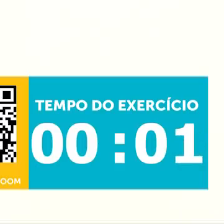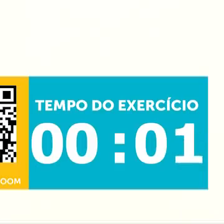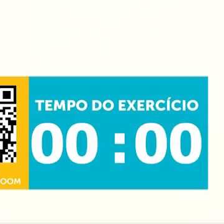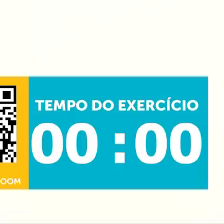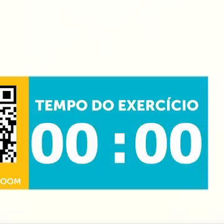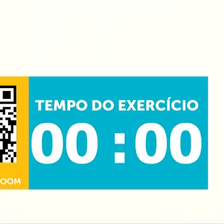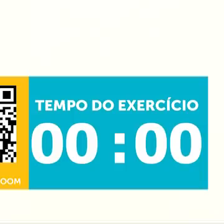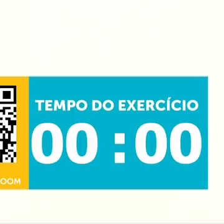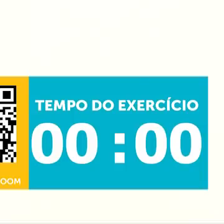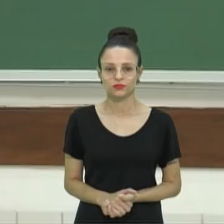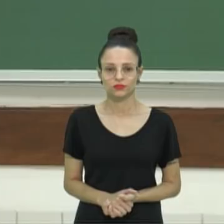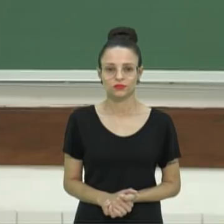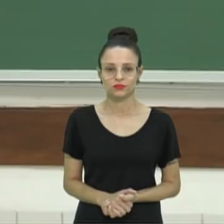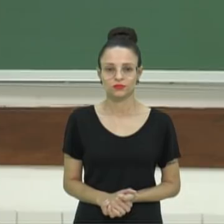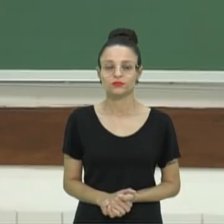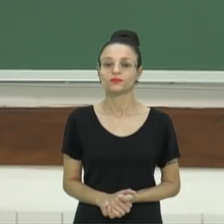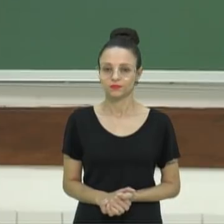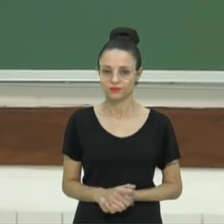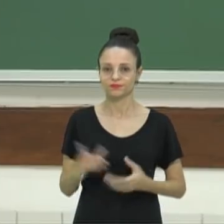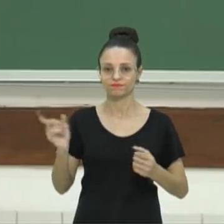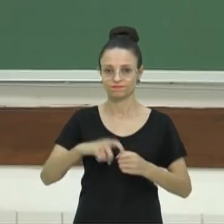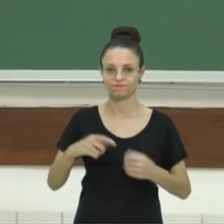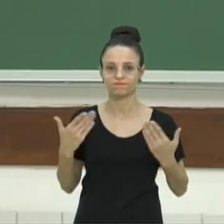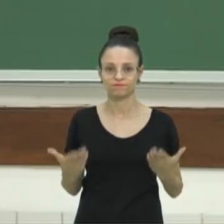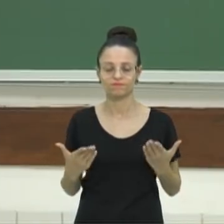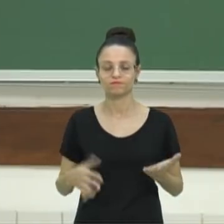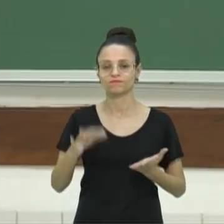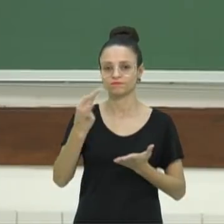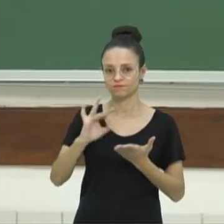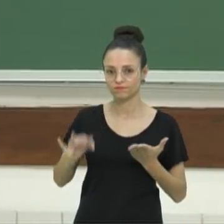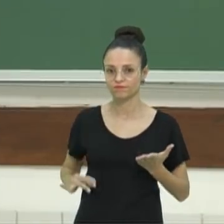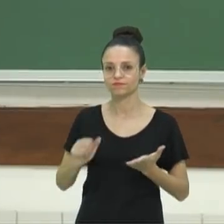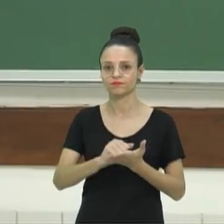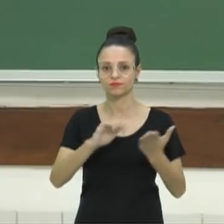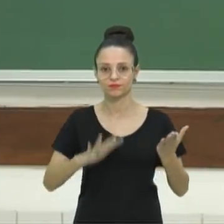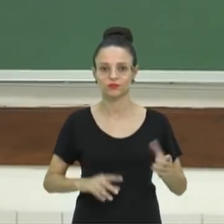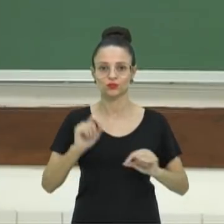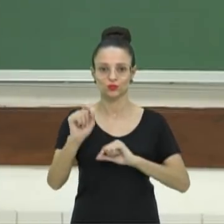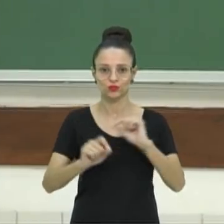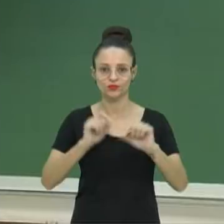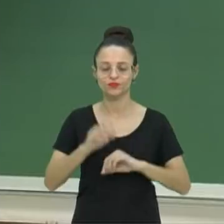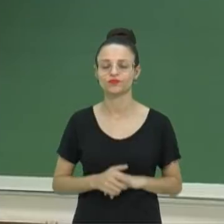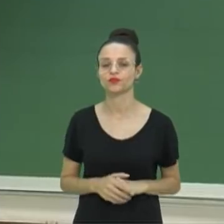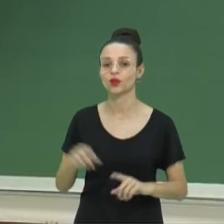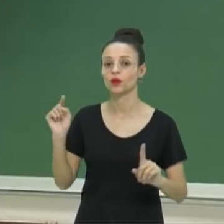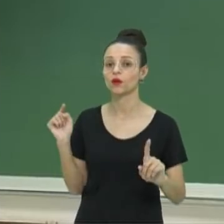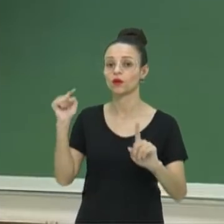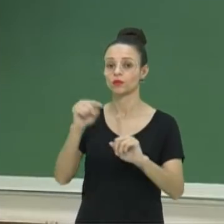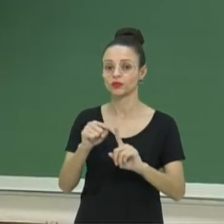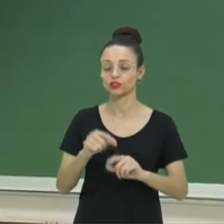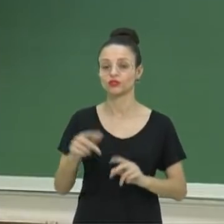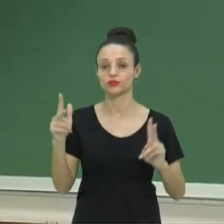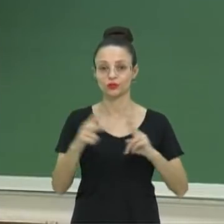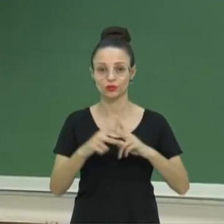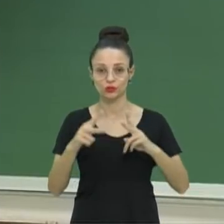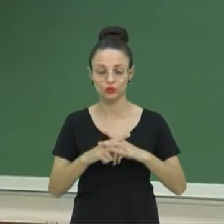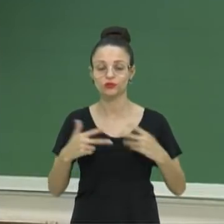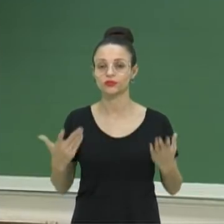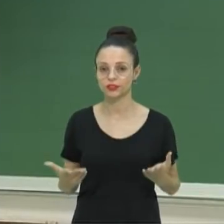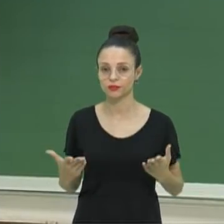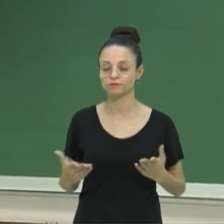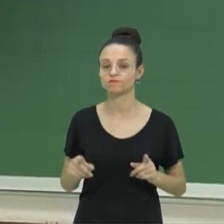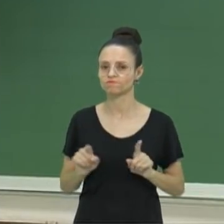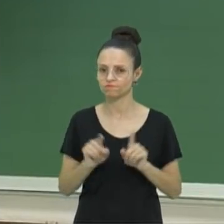Retornamos então, pessoal, com a correção do exercício, que era o quê? qual que é o objetivo do wrestling, né? Em